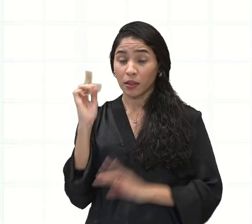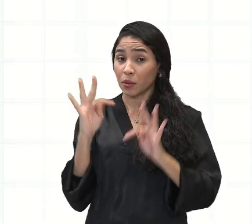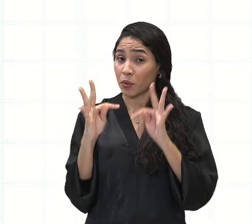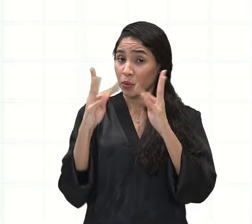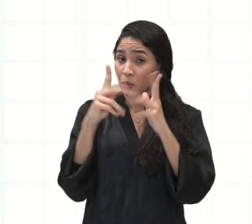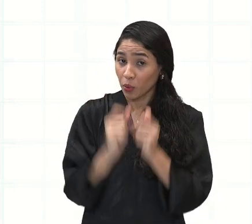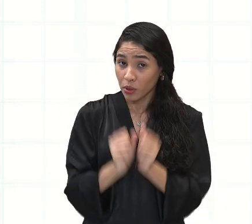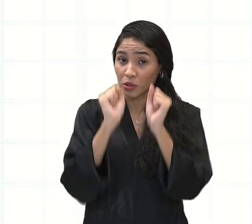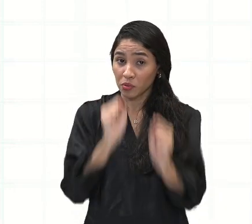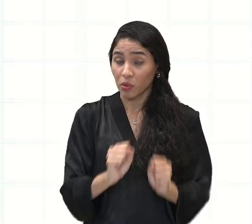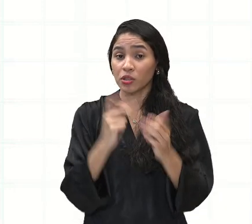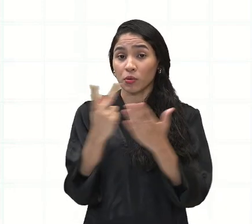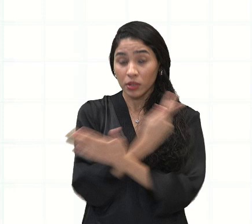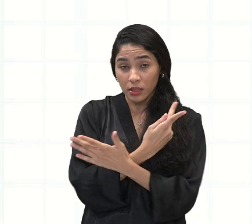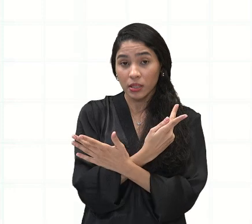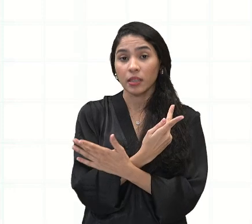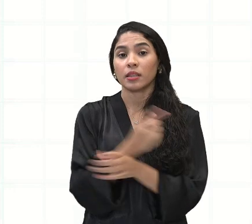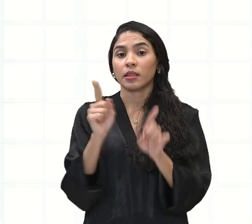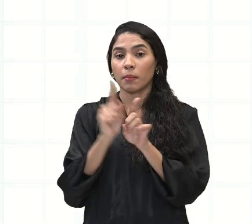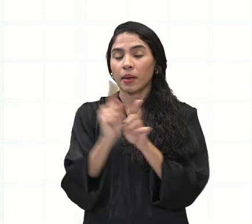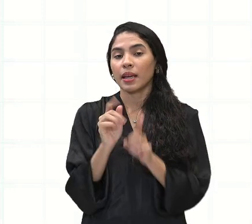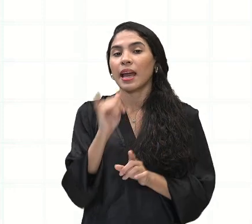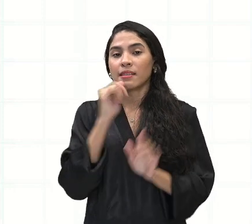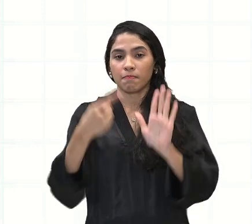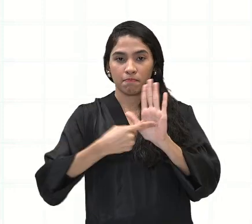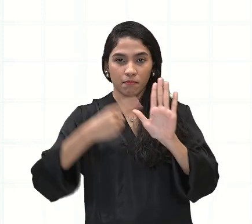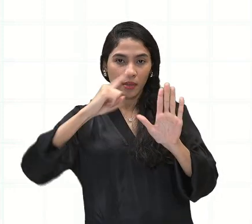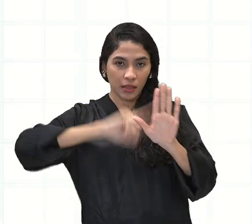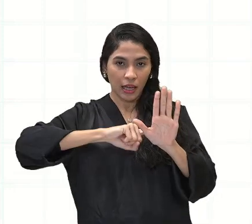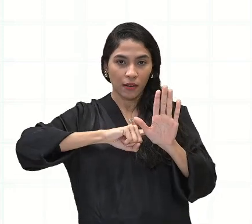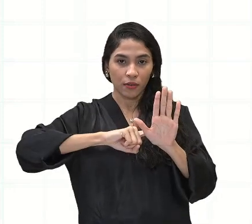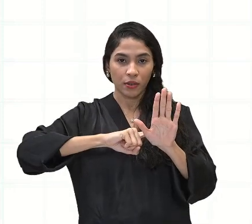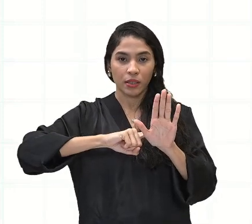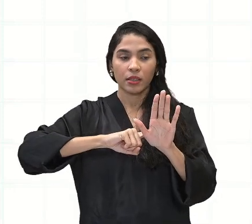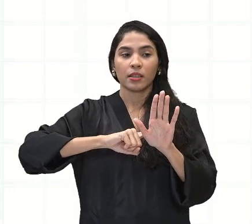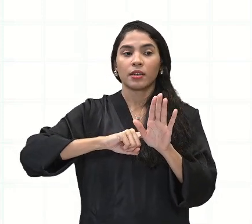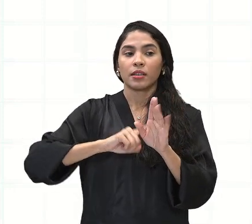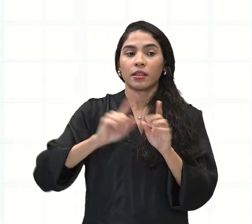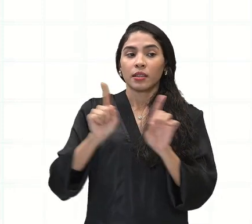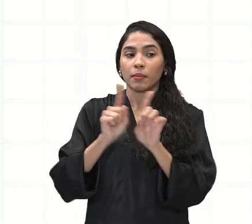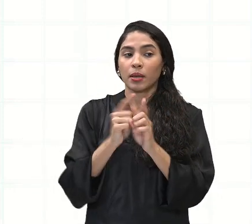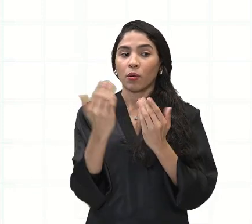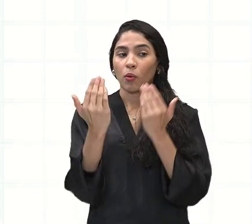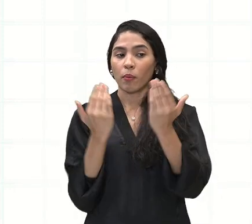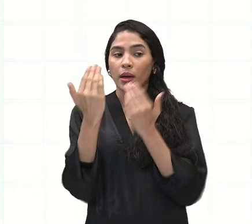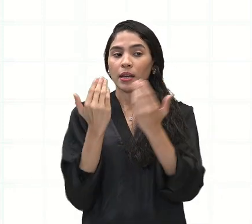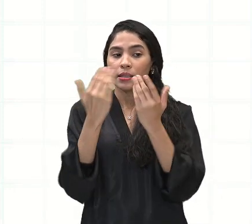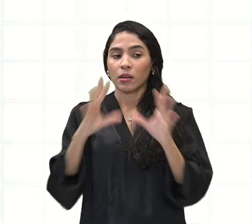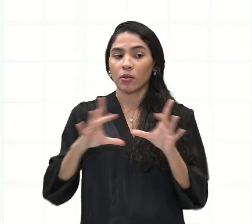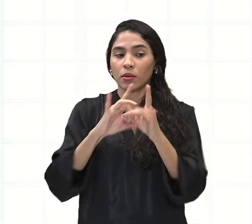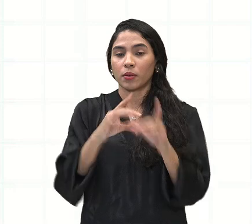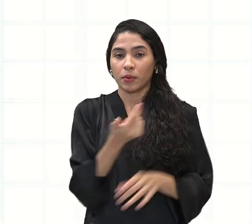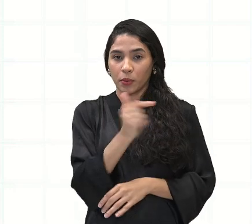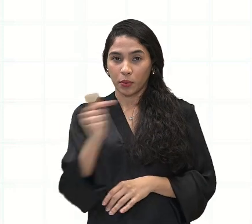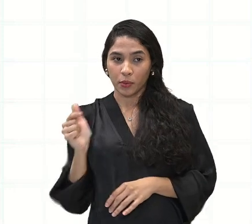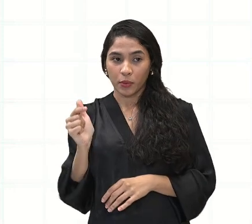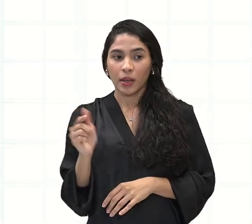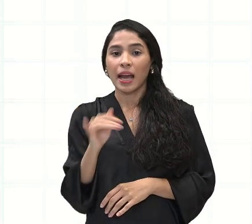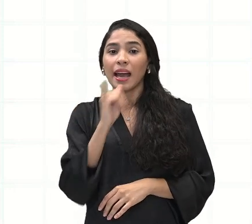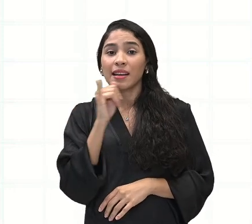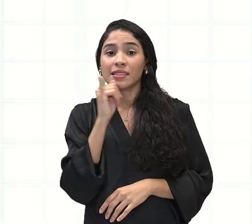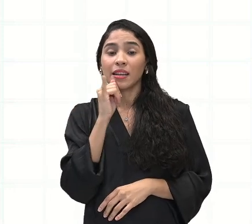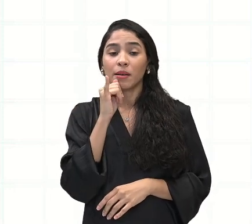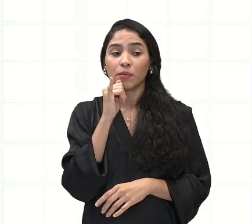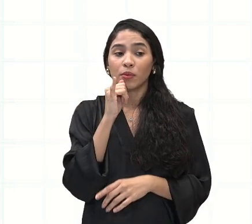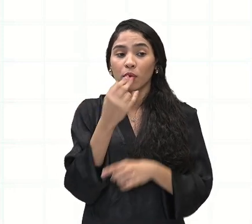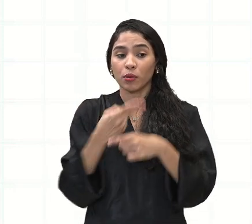elas podem ter um sentido, como a metáfora, que vai ser essa comparação sem conectivos. Aí nós temos exemplo dessa matéria, um chocolate. Não